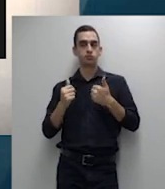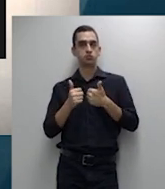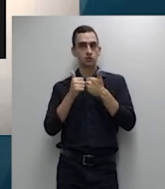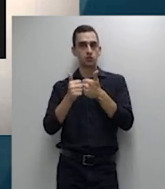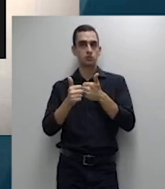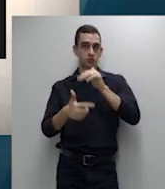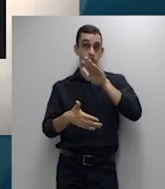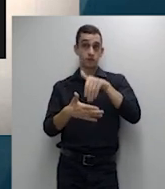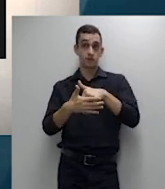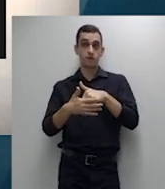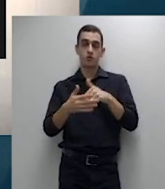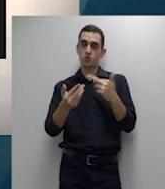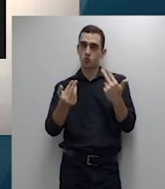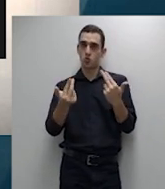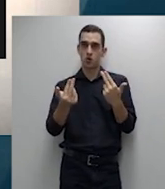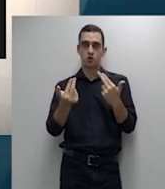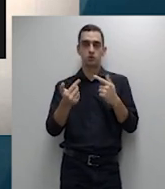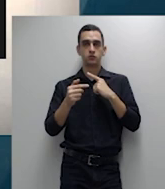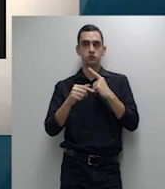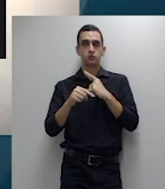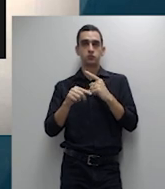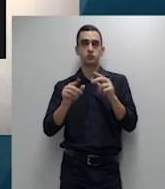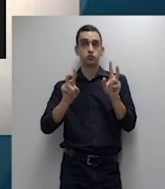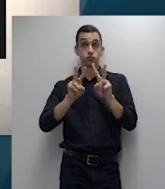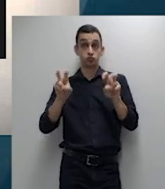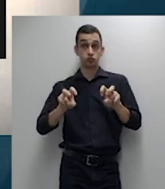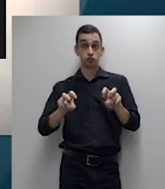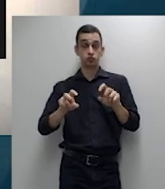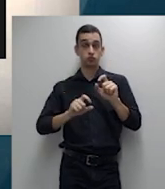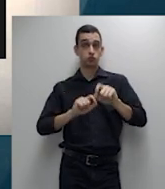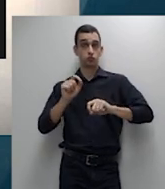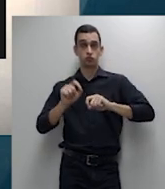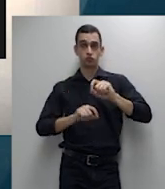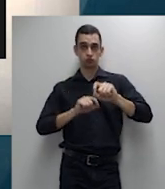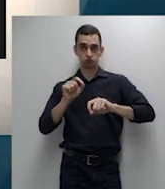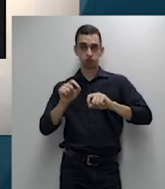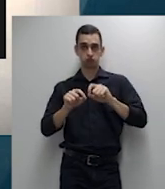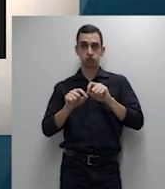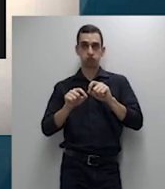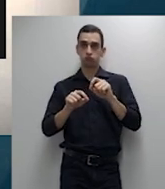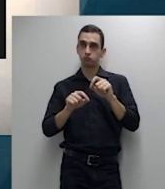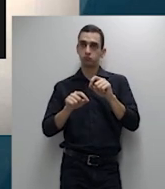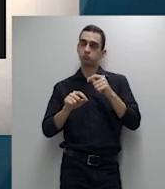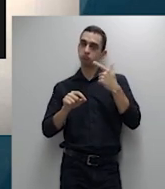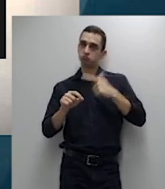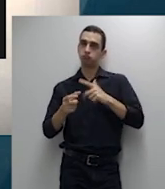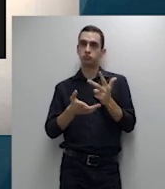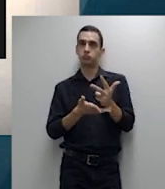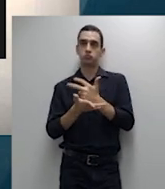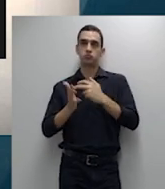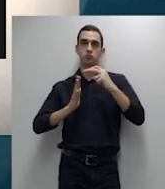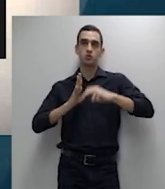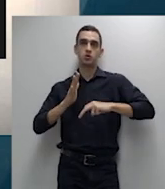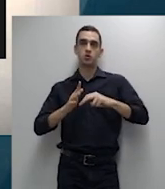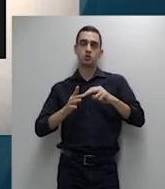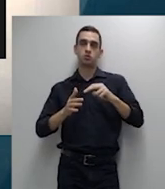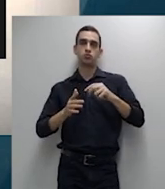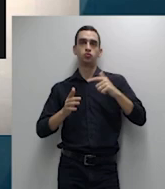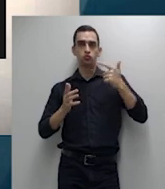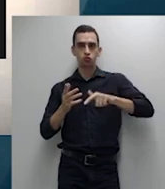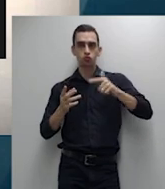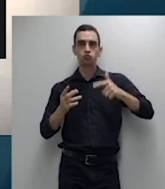E quanto a a não-incidência do tributo a nesta